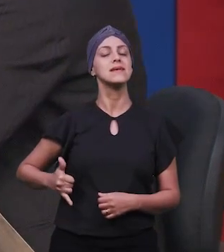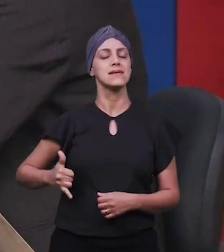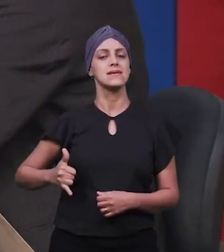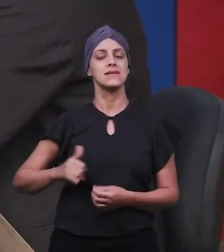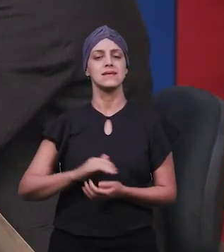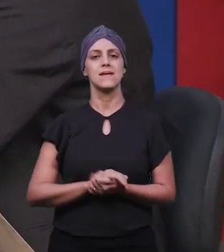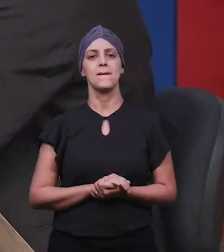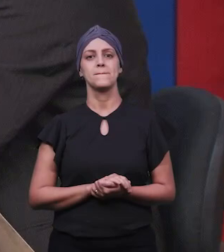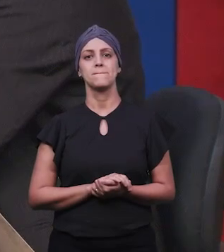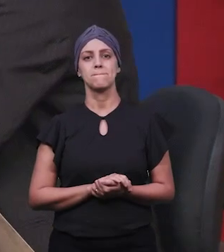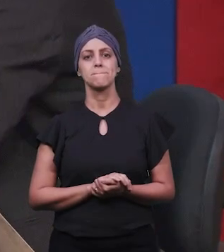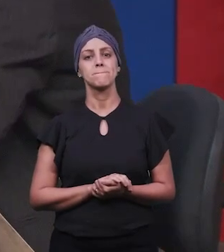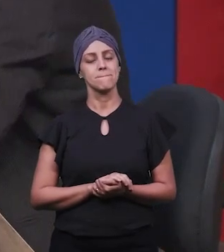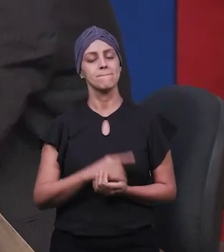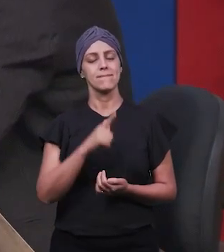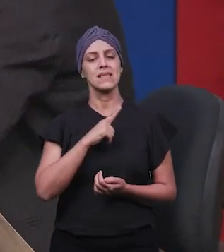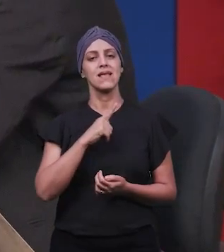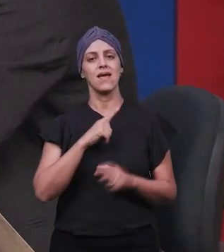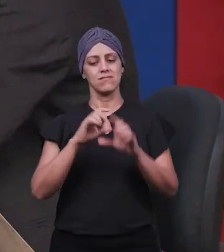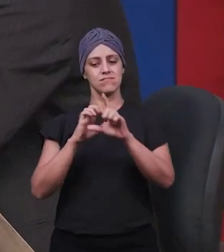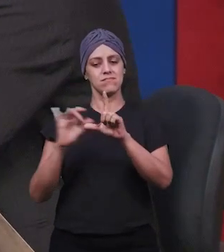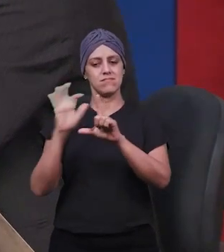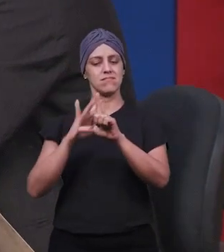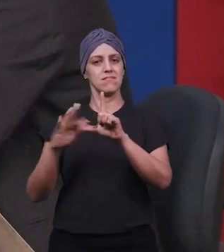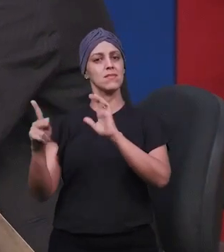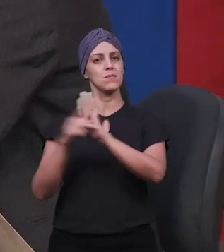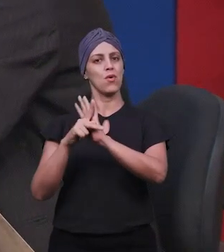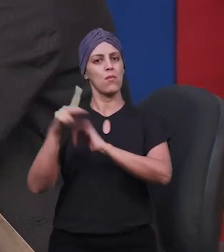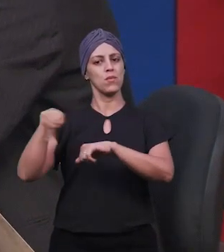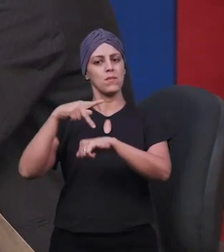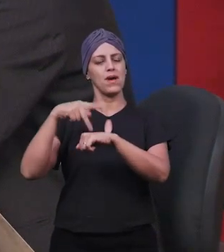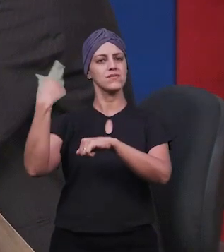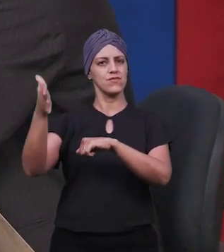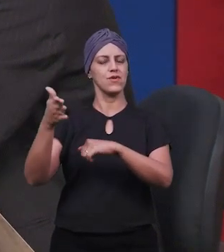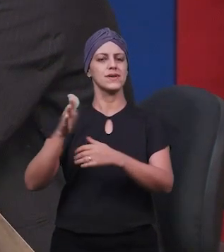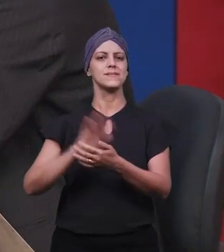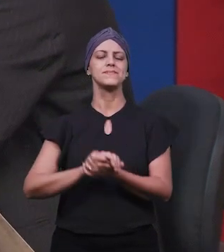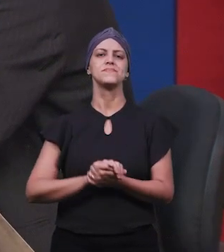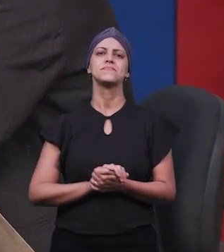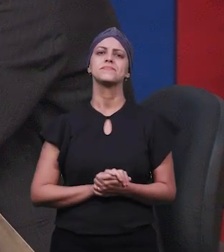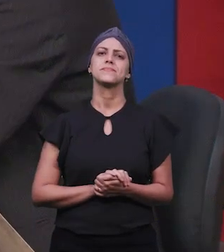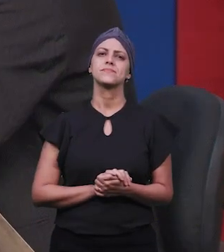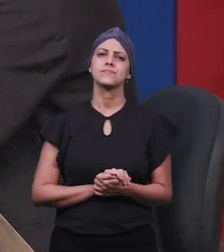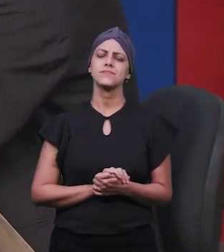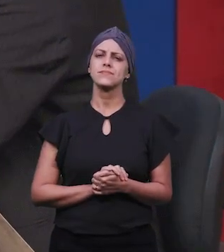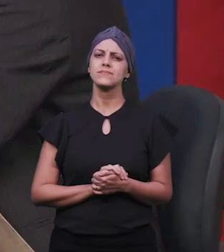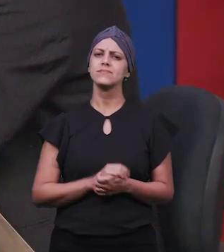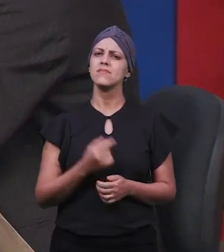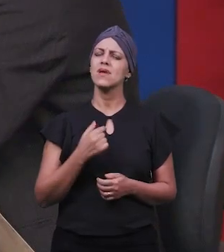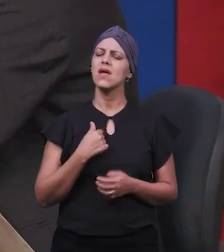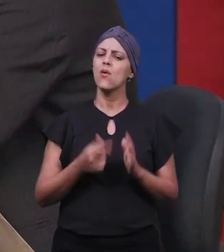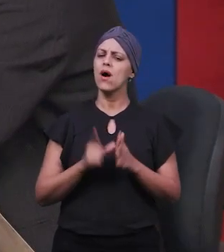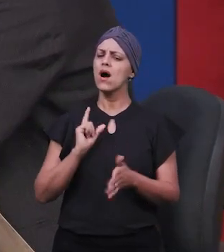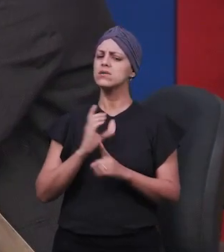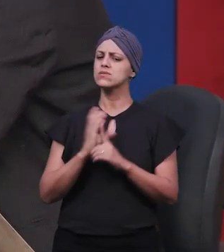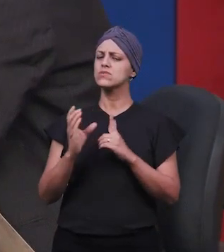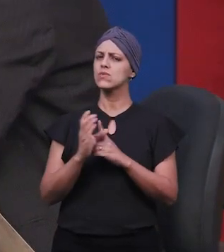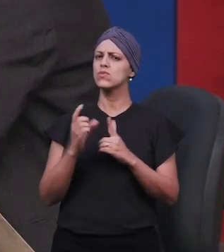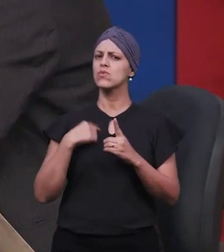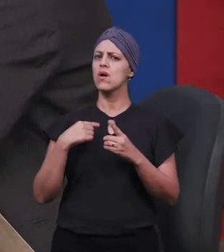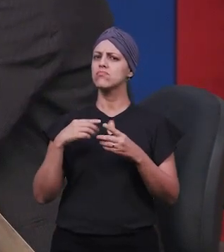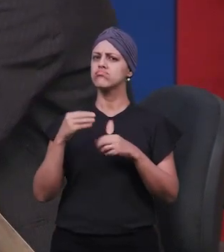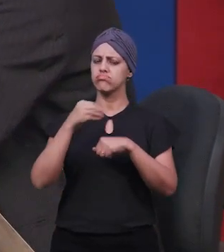inclusive nos cultos, né, Fica no online, QR Code lá do fica lá celular, no né? QR Code. E tinha enviado o link antes do